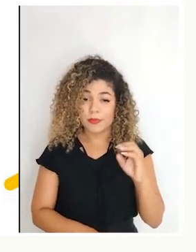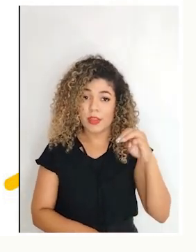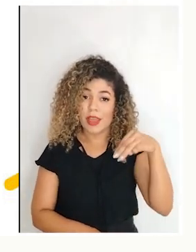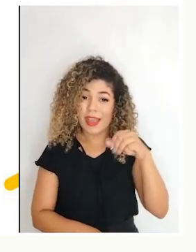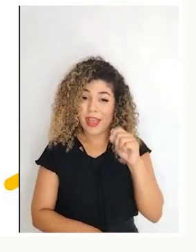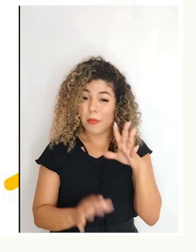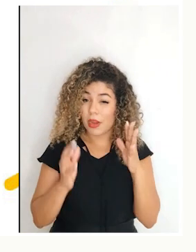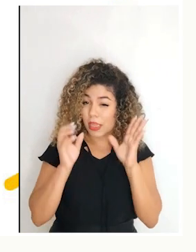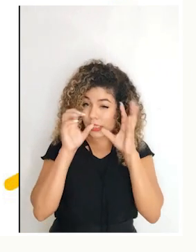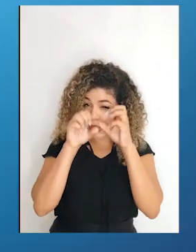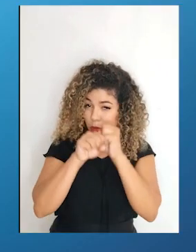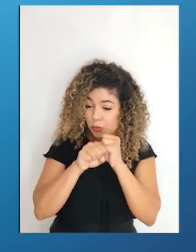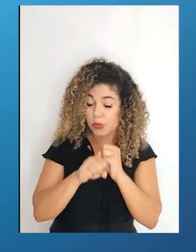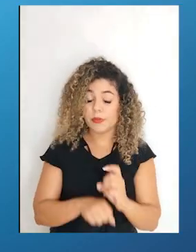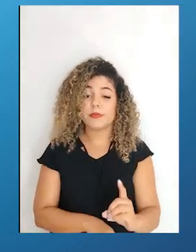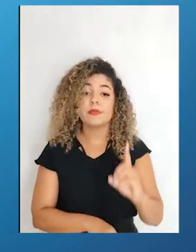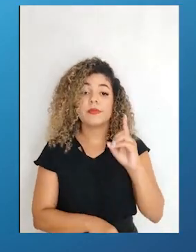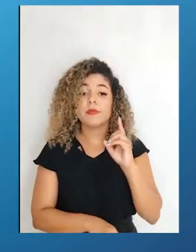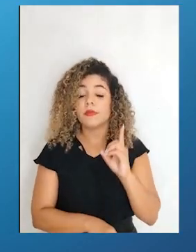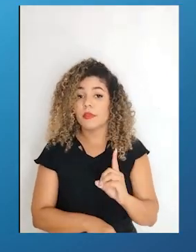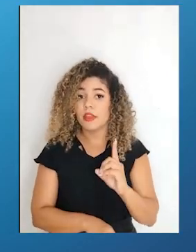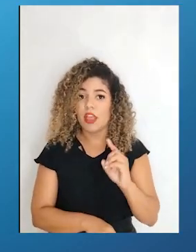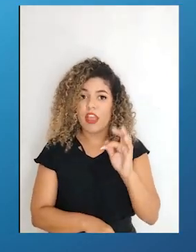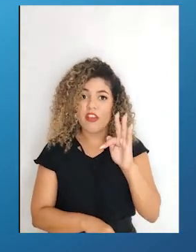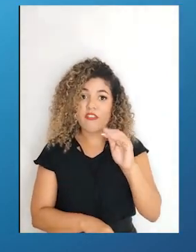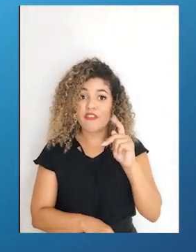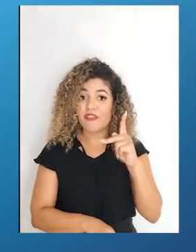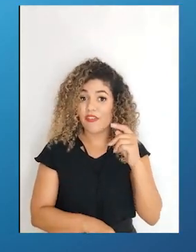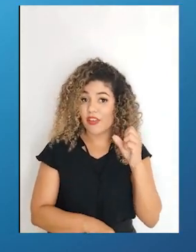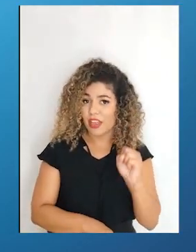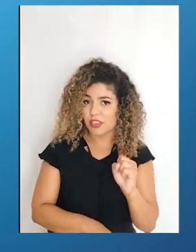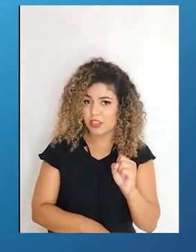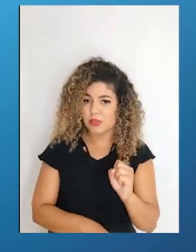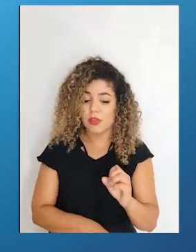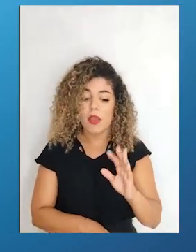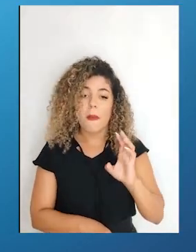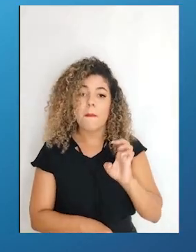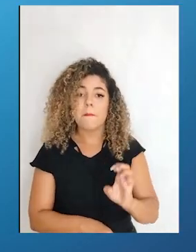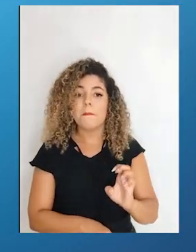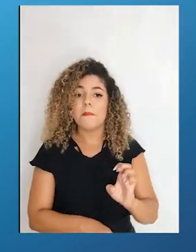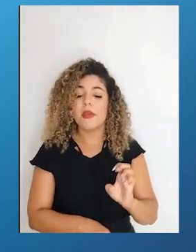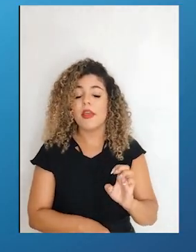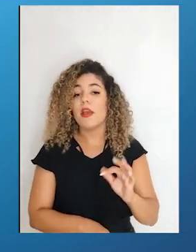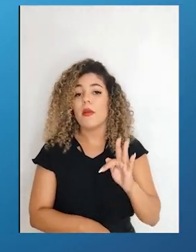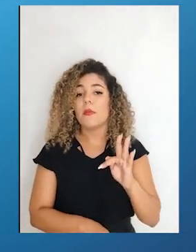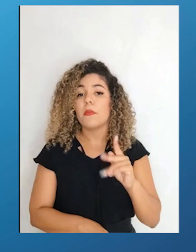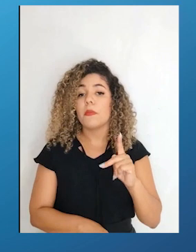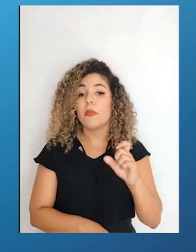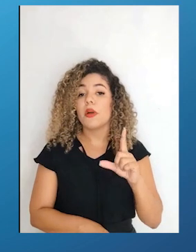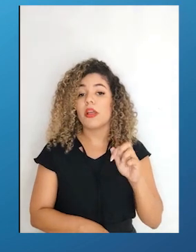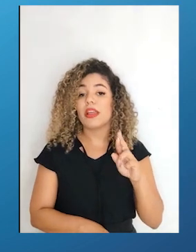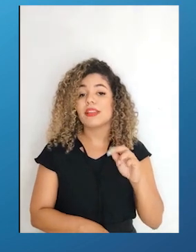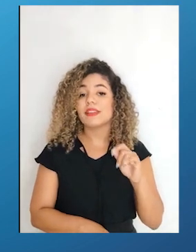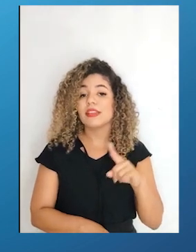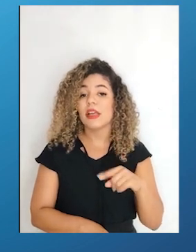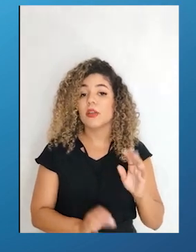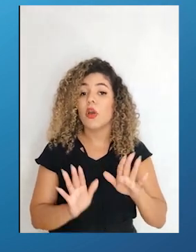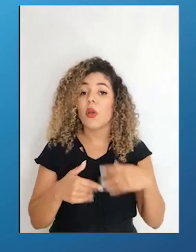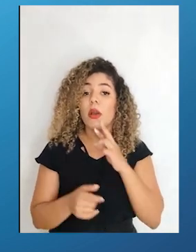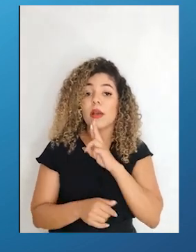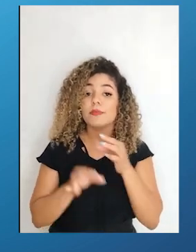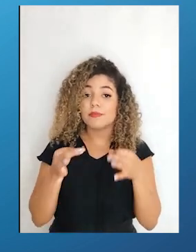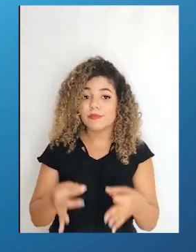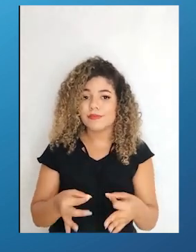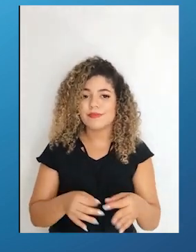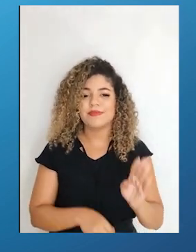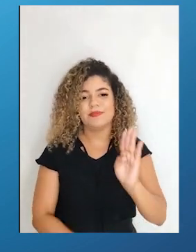E, polarizador? A nossa resposta correta é a letra B. O mecanismo que controla a quantidade de luz que